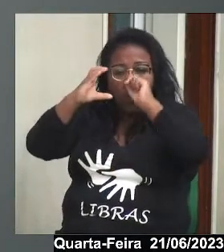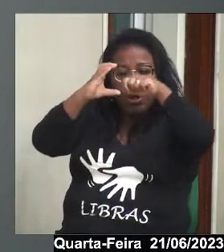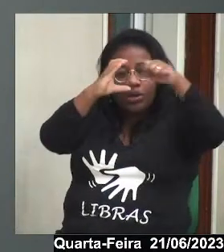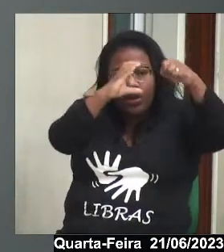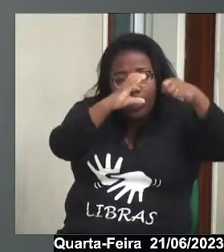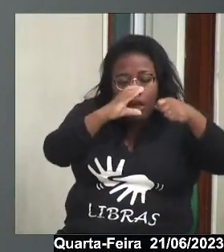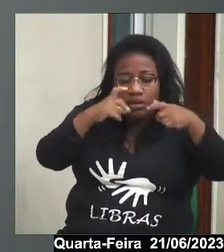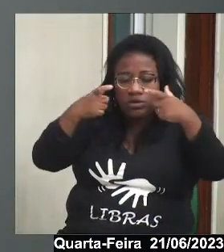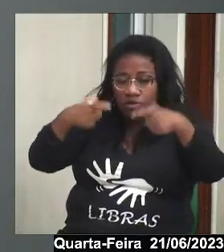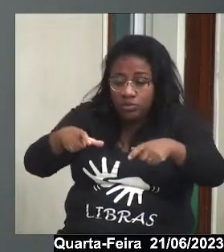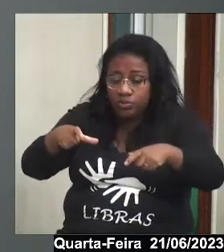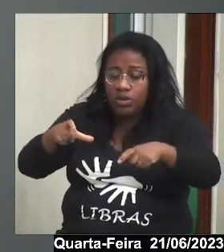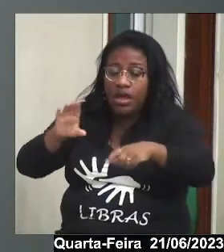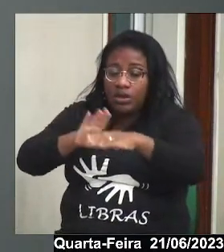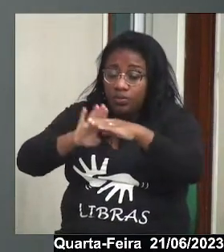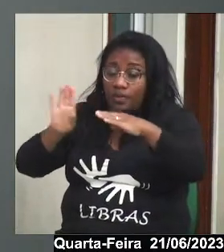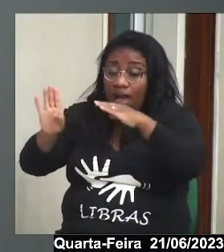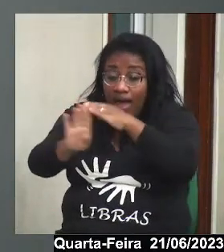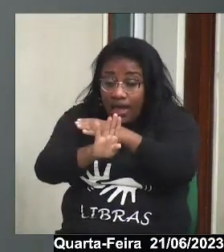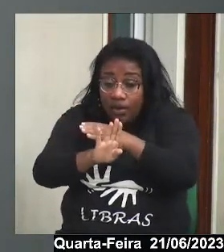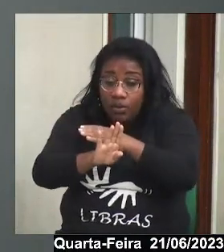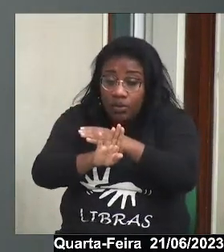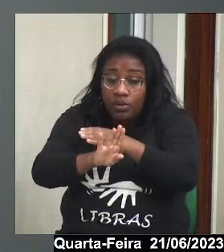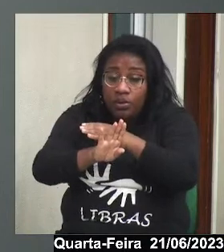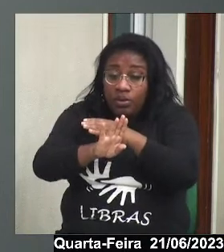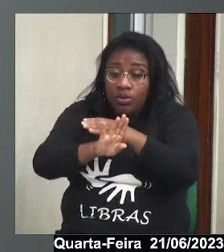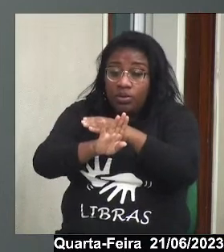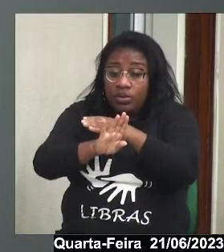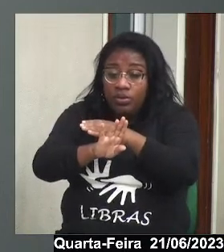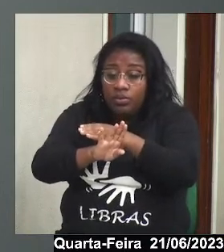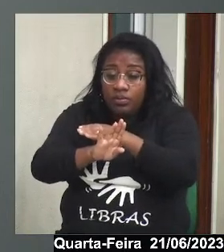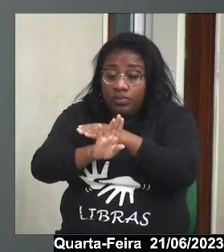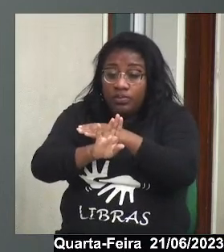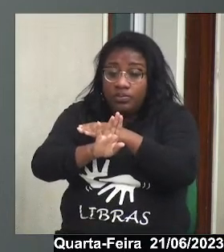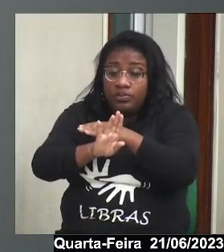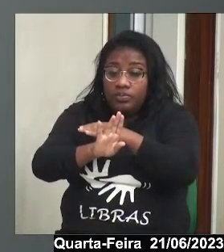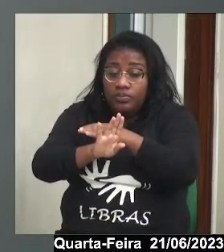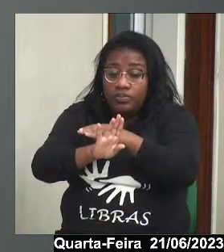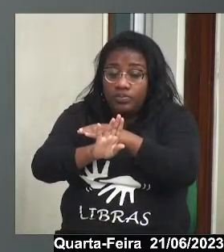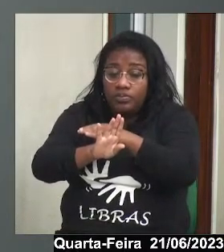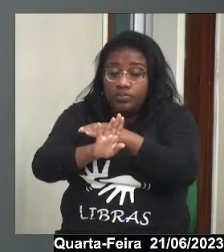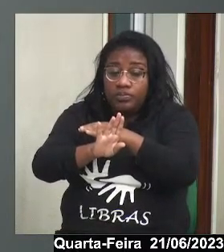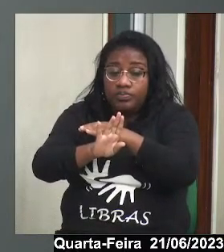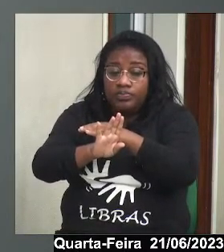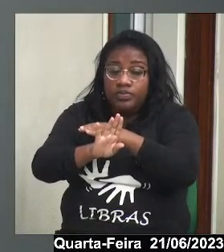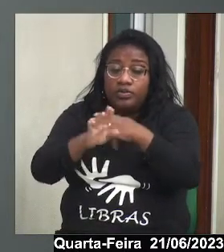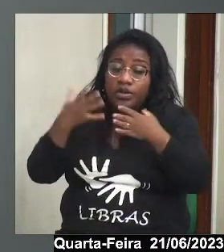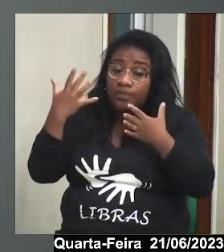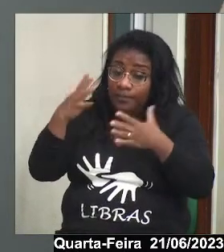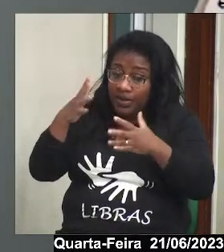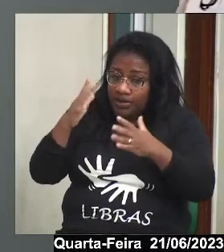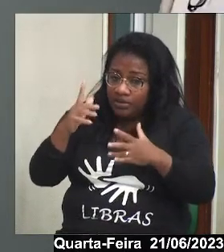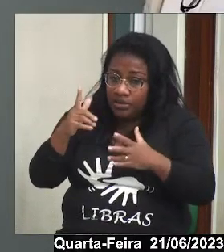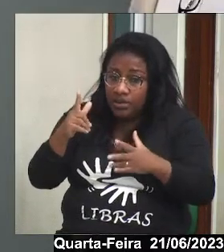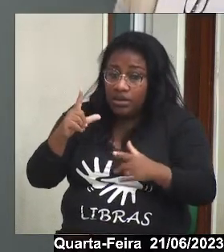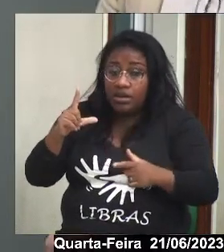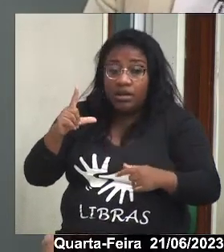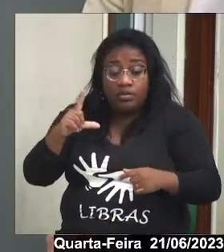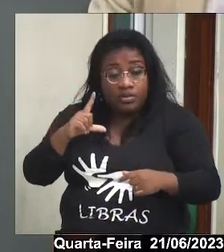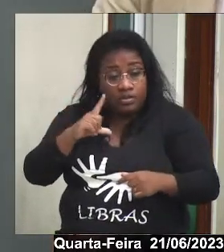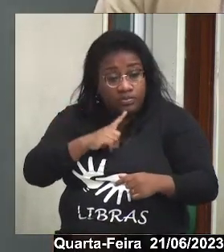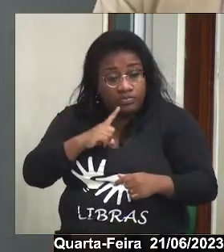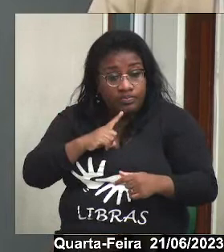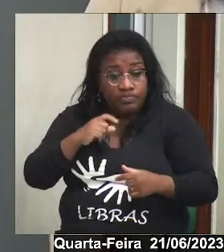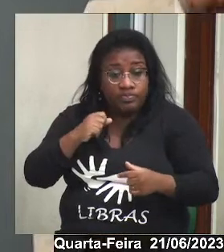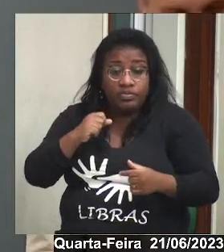câmeras monitorando todas as entradas e saídas do bairro do próprio bolso. Eu parabenizo eles porque conseguiram